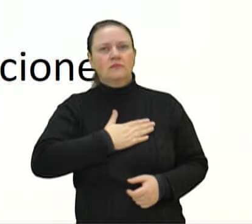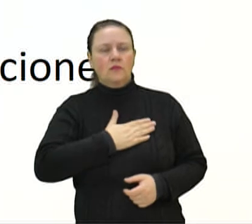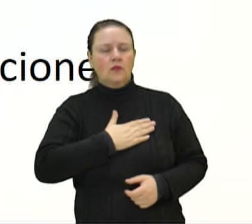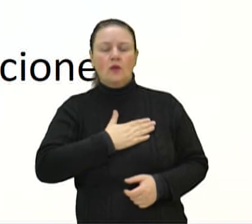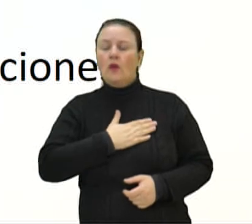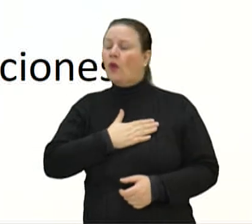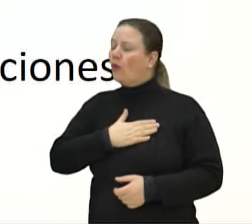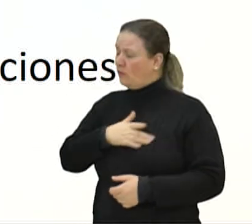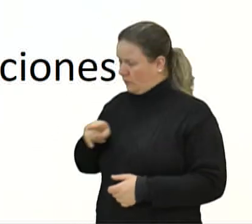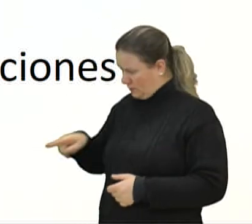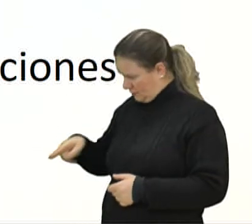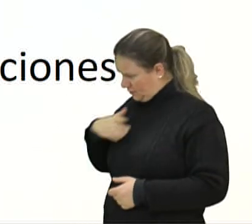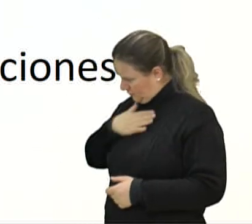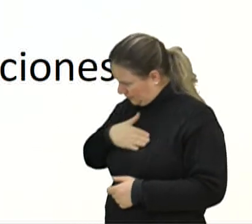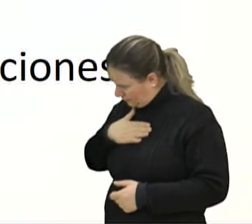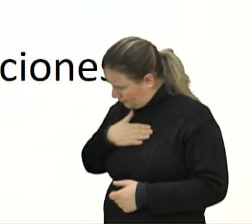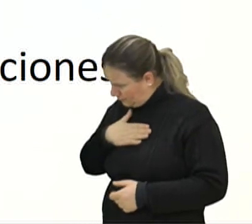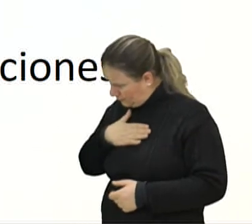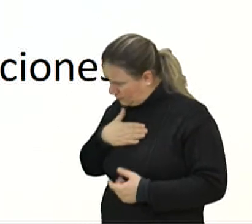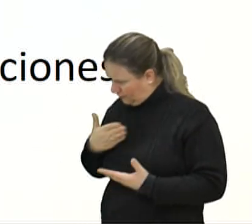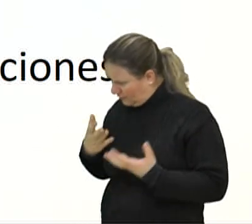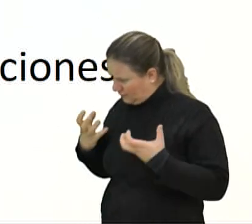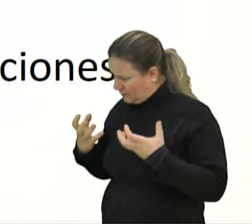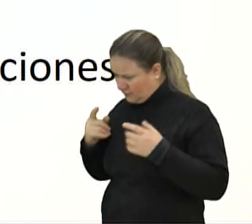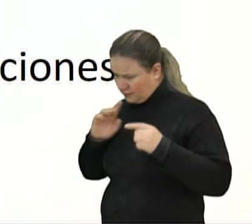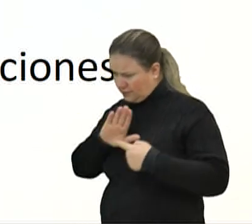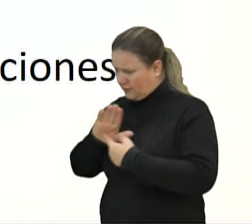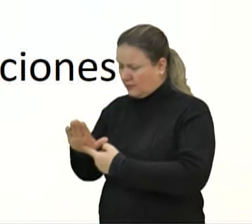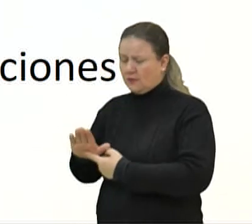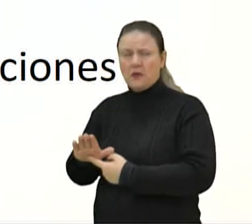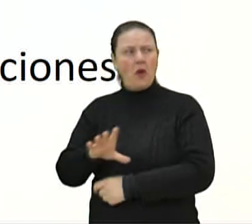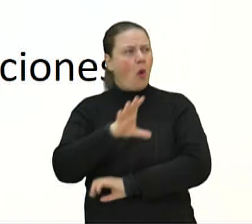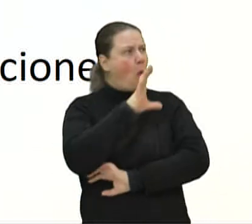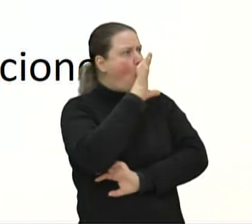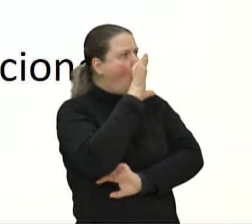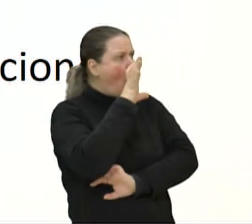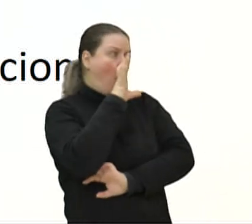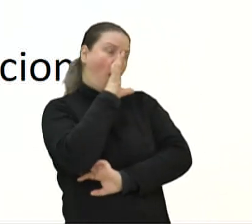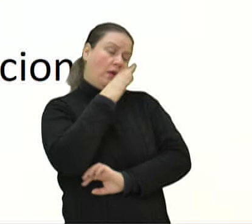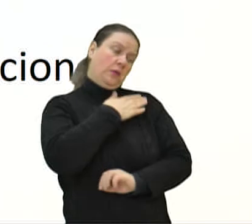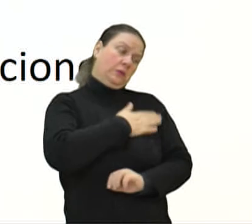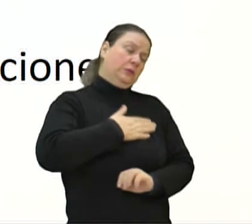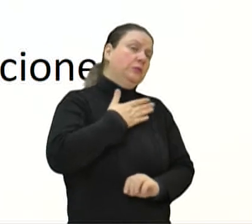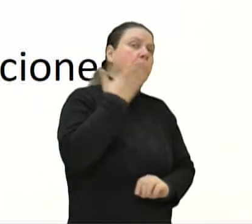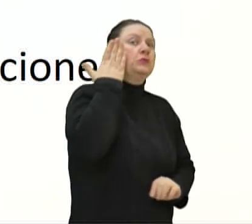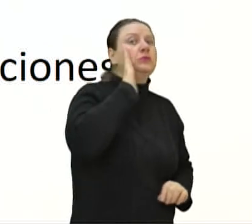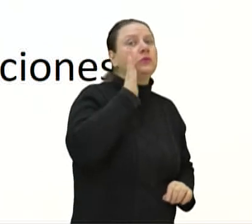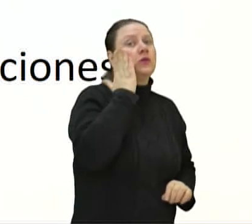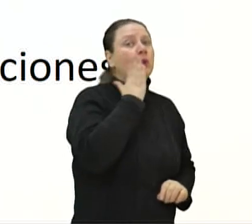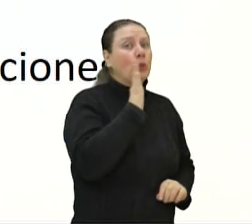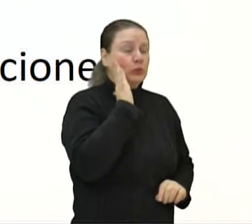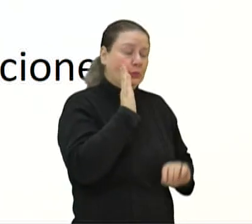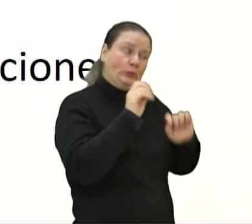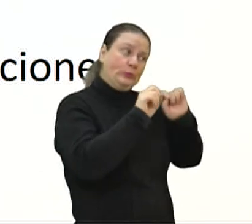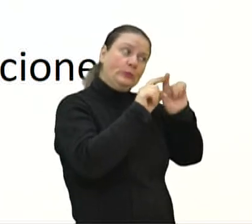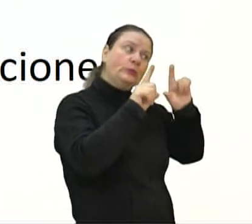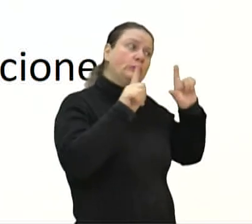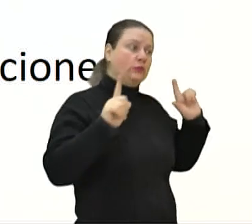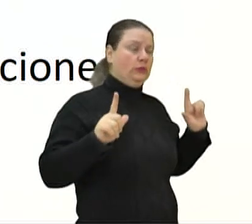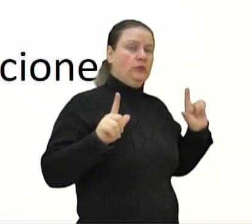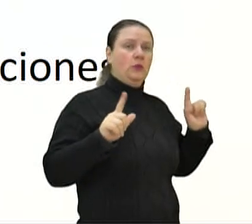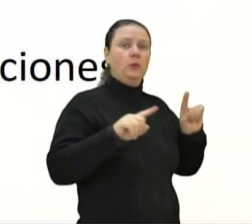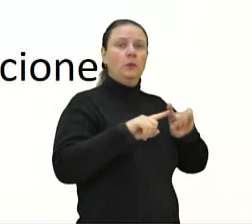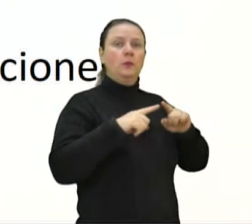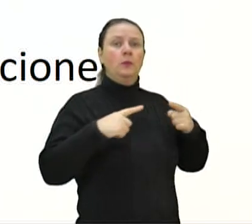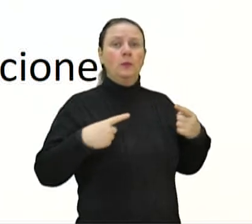perguntou, olha, você gostou? Me fascinan los azules. Eu gosto dos azuis, né?